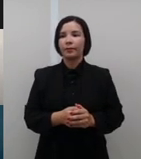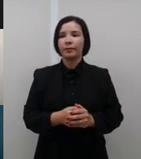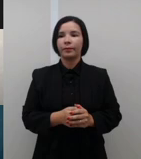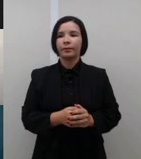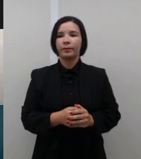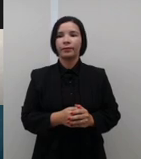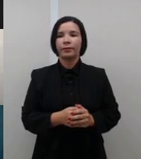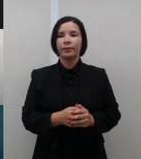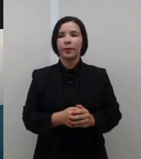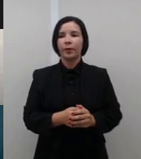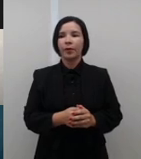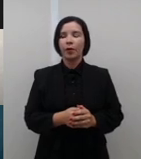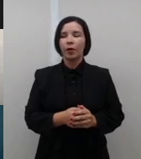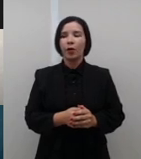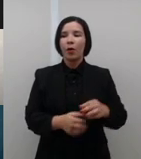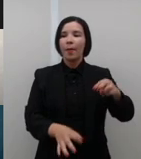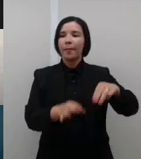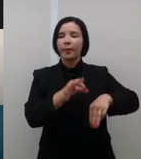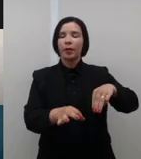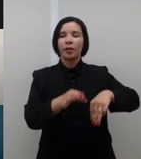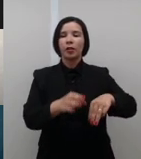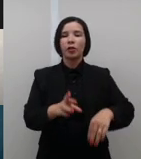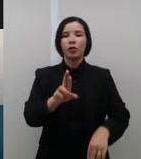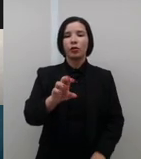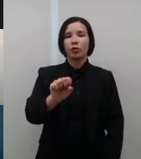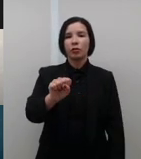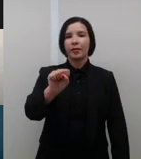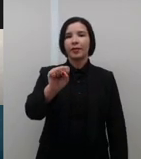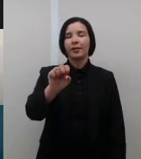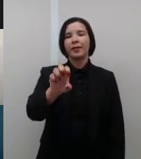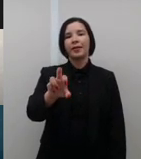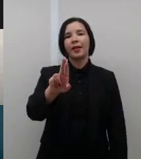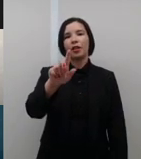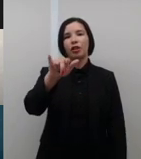ministro Sérgio Cucchina. Doutor Murilo conseguiu ingressar?